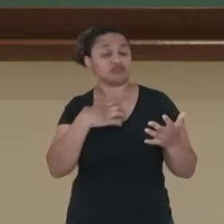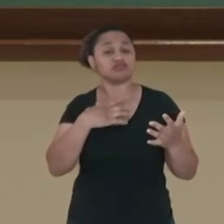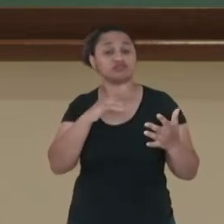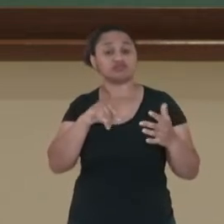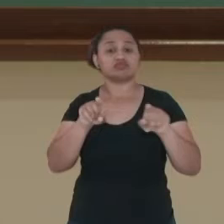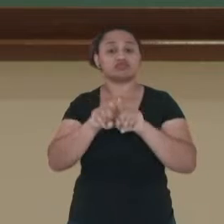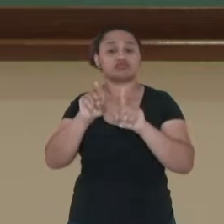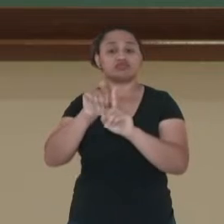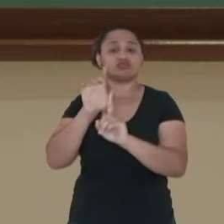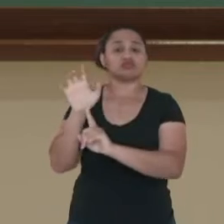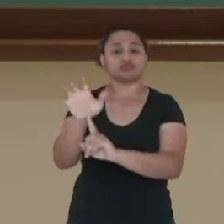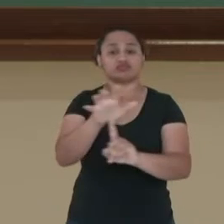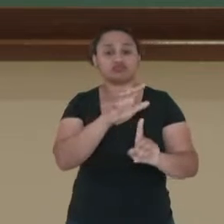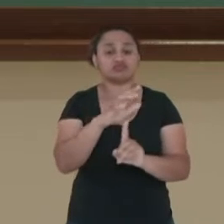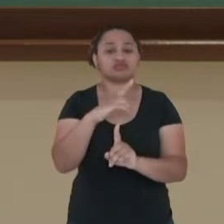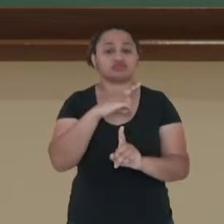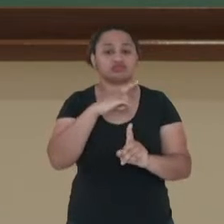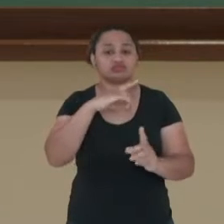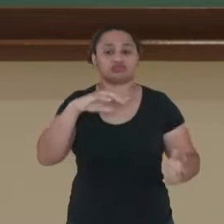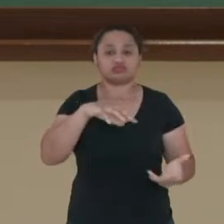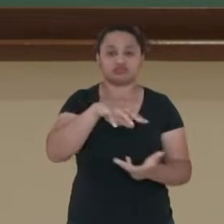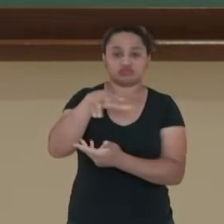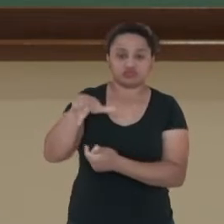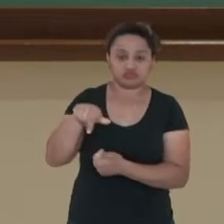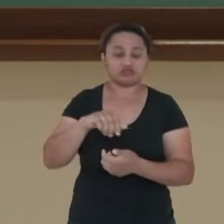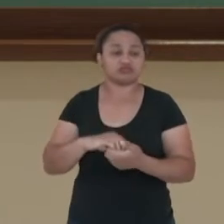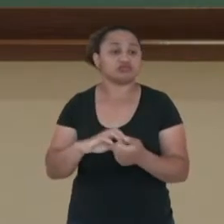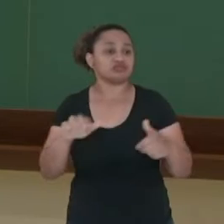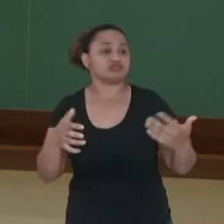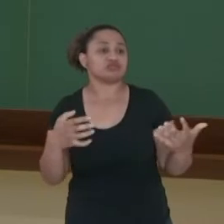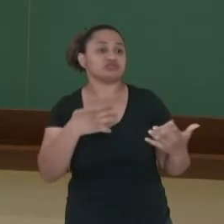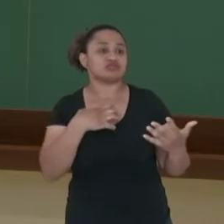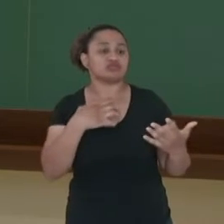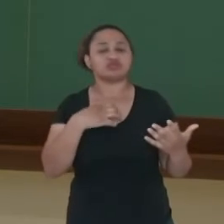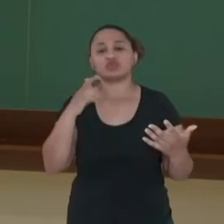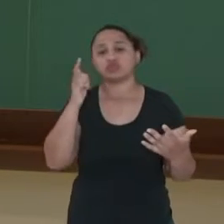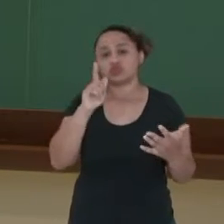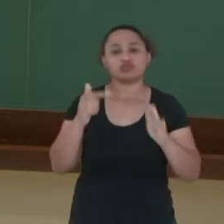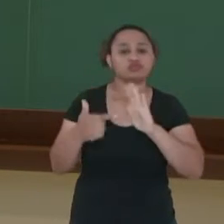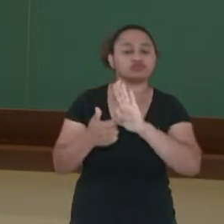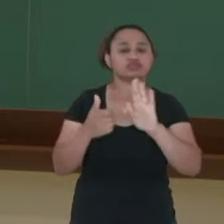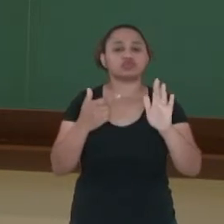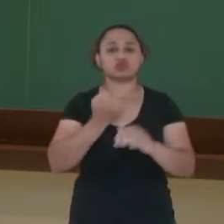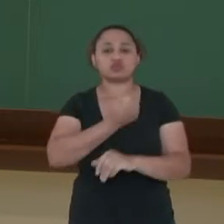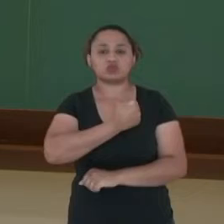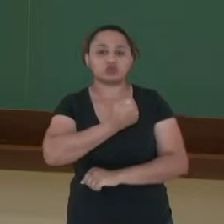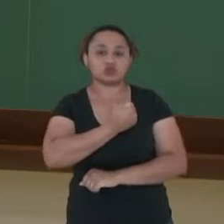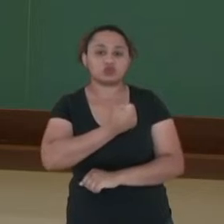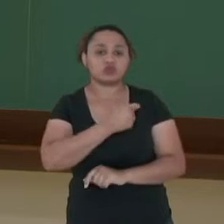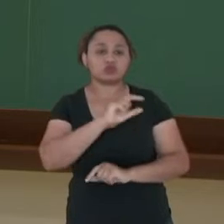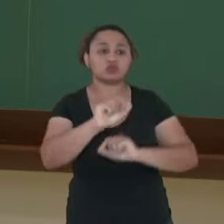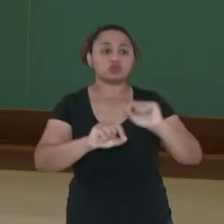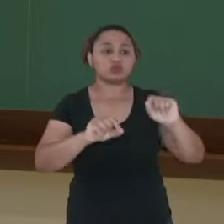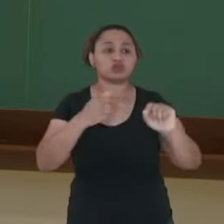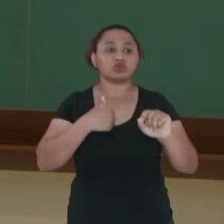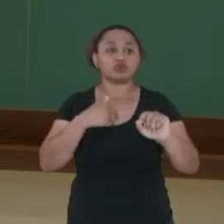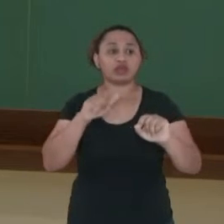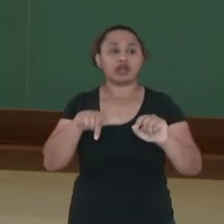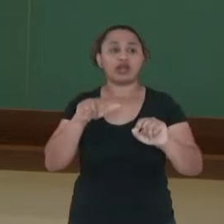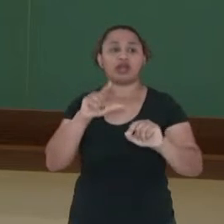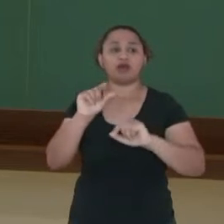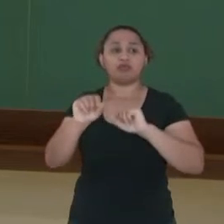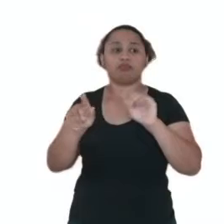o impacto que isso causa sobre o planeta. A maneira de a gente expressar essa contabilidade, esse número, é em hectares